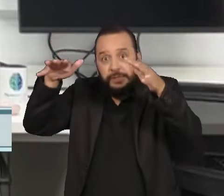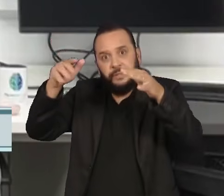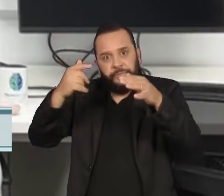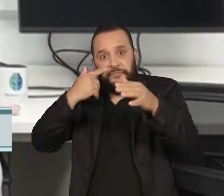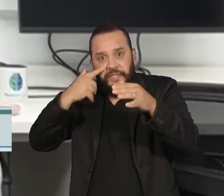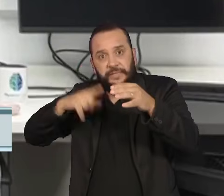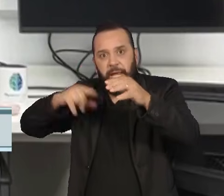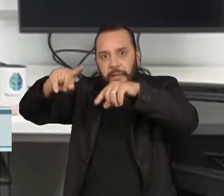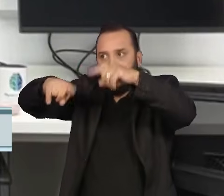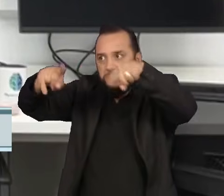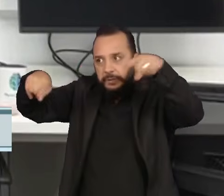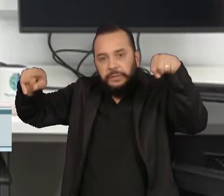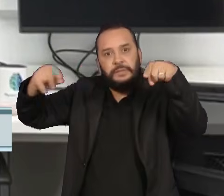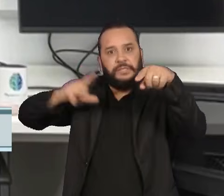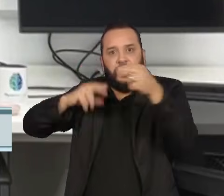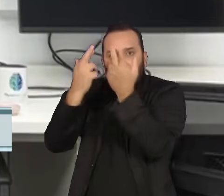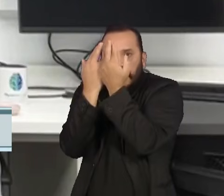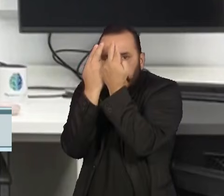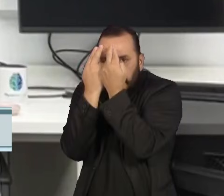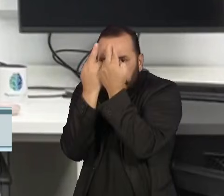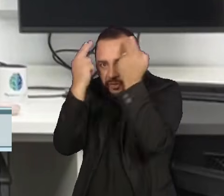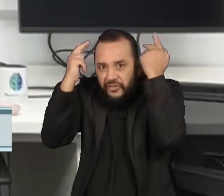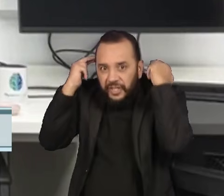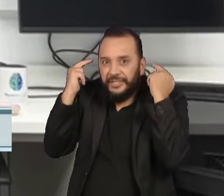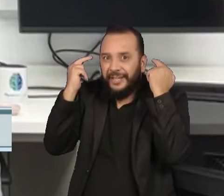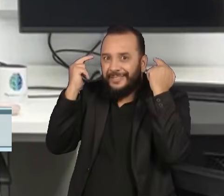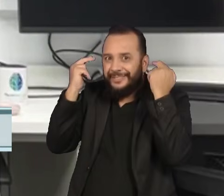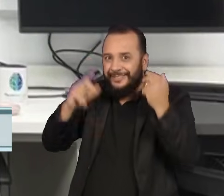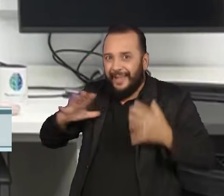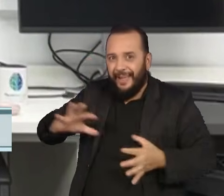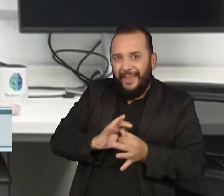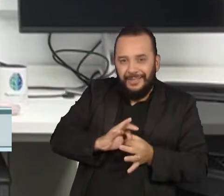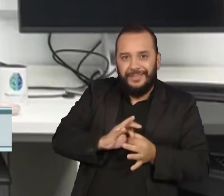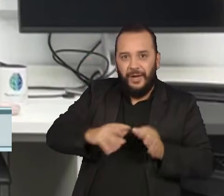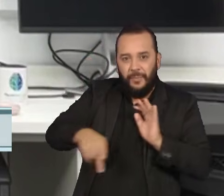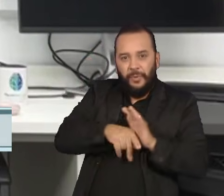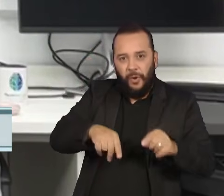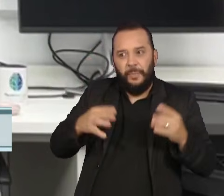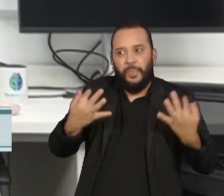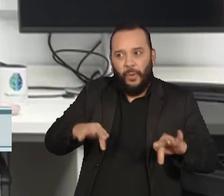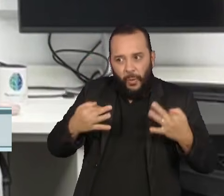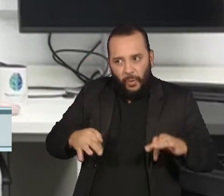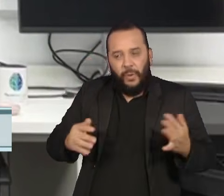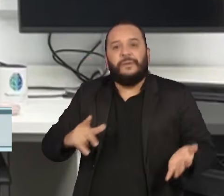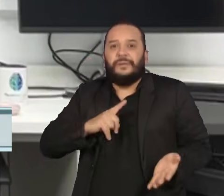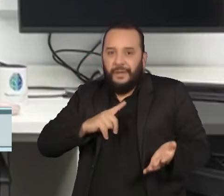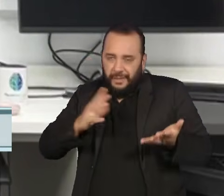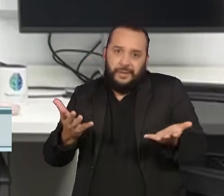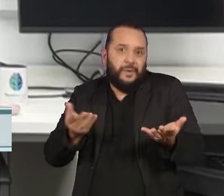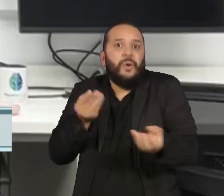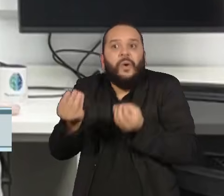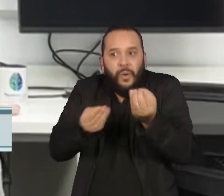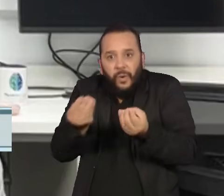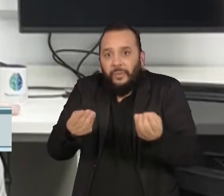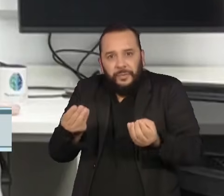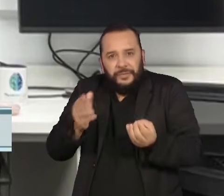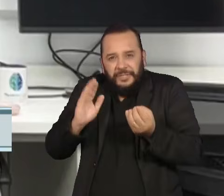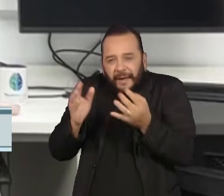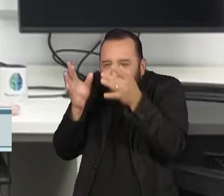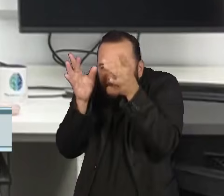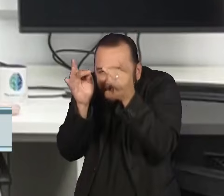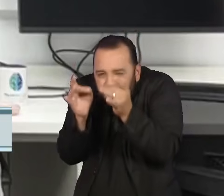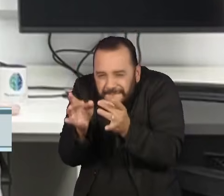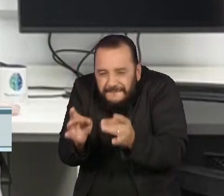também podem modular essa relação, para a gente continuar esse mapeamento mais fino, que vai ser muito informativo para esses